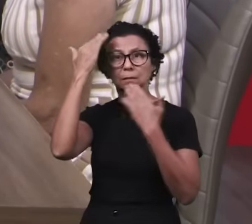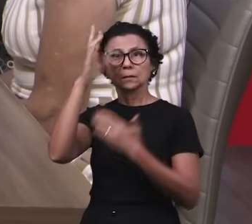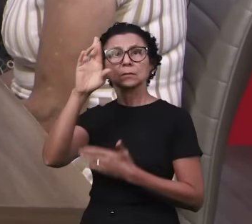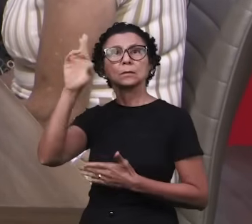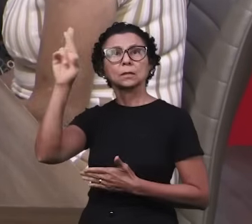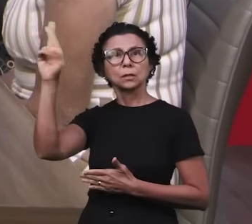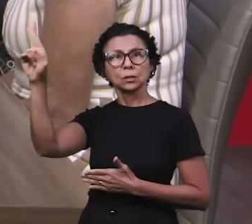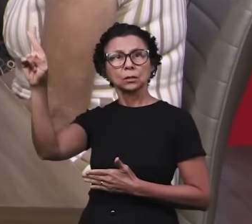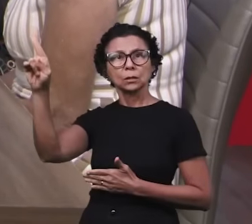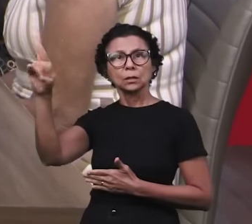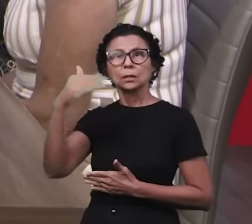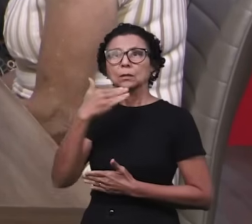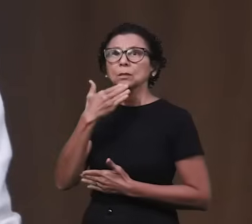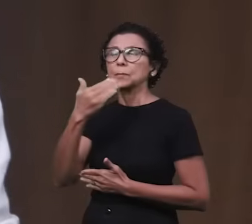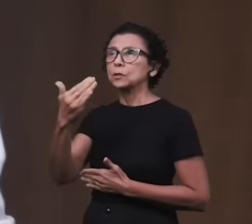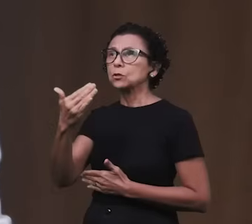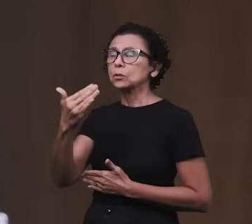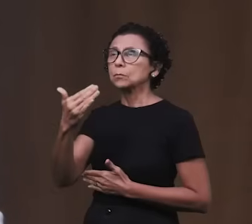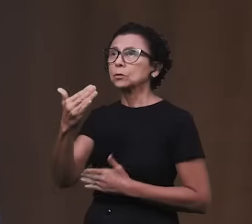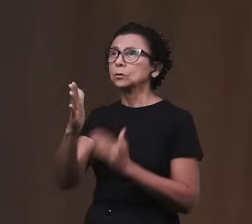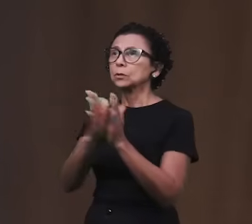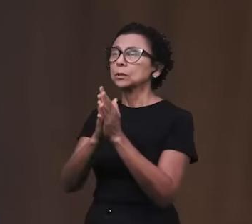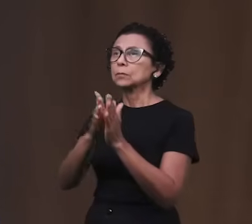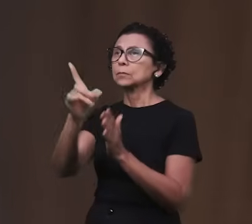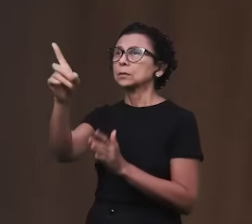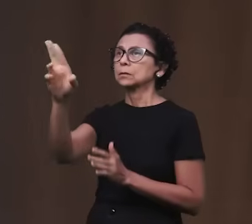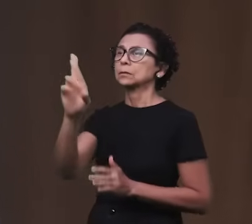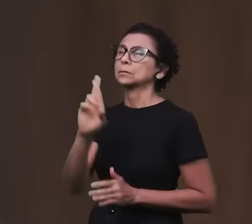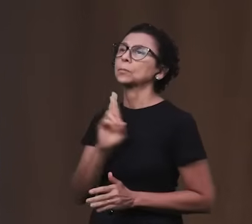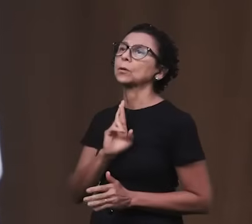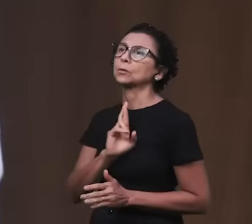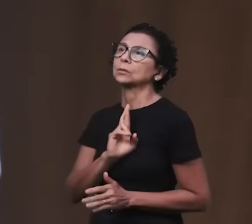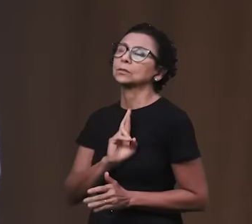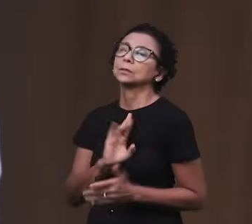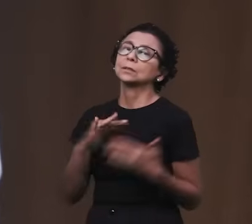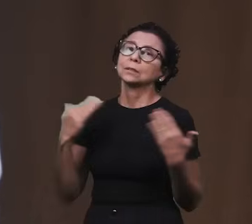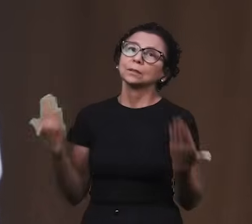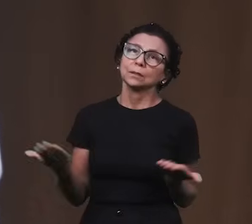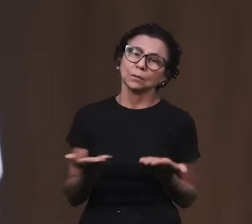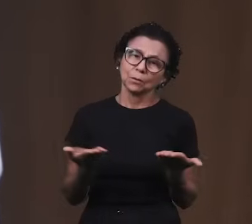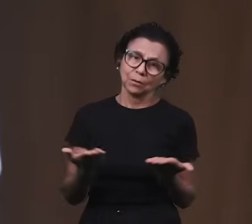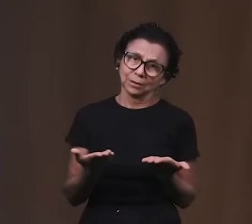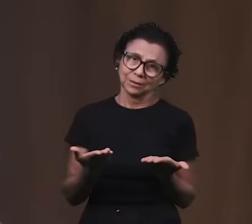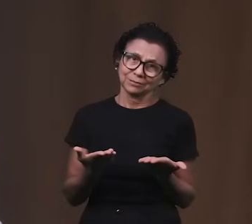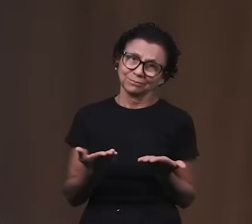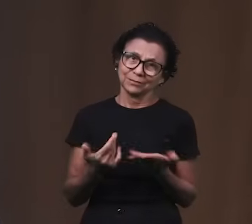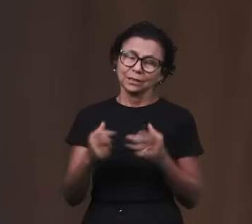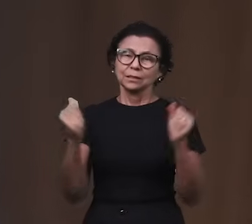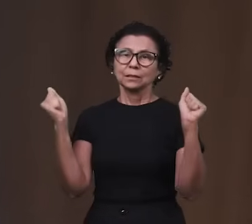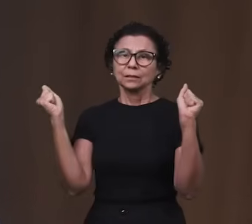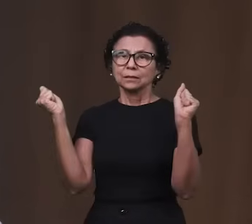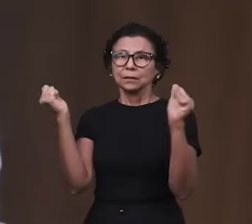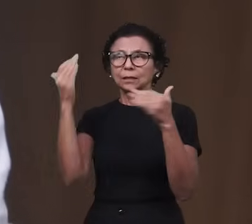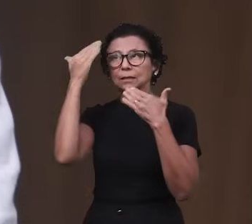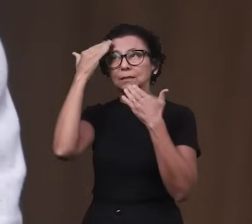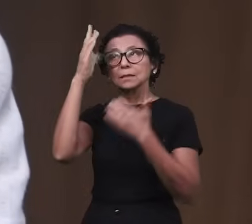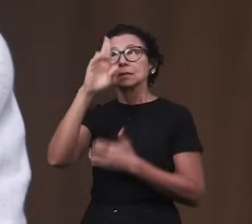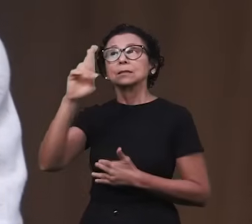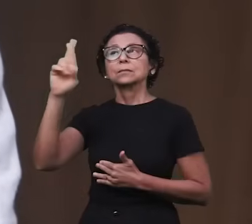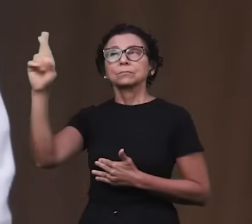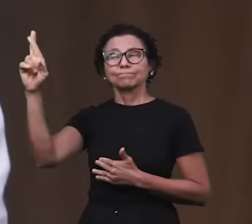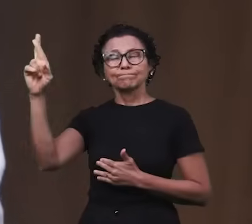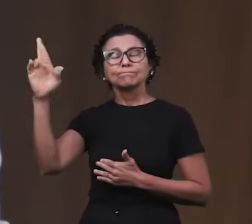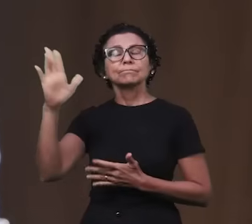buscamos, o Senhor nos responde, então agora você vai glorificar o Senhor, você vai louvar o Senhor. Você vai bendizer o Senhor